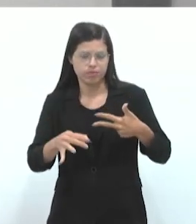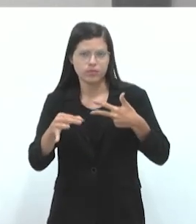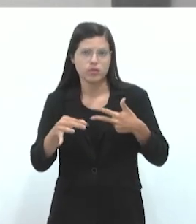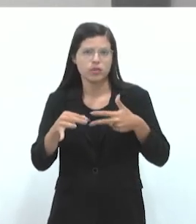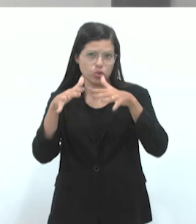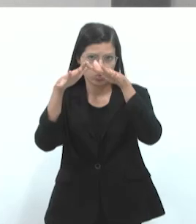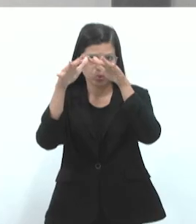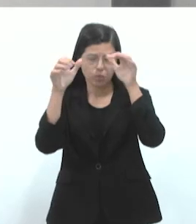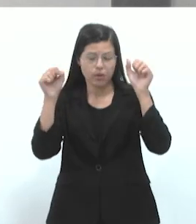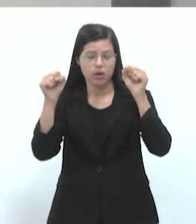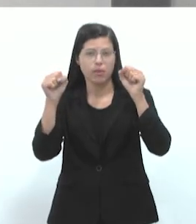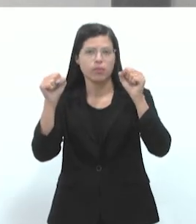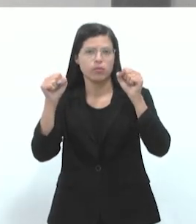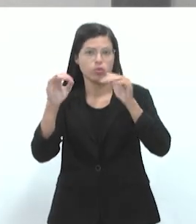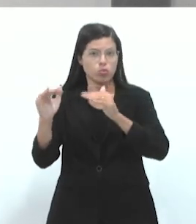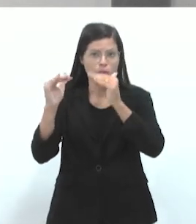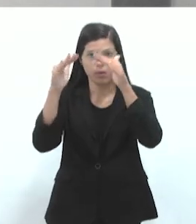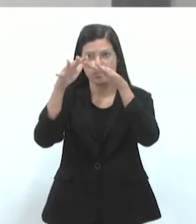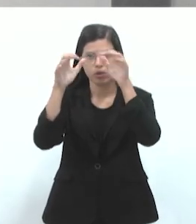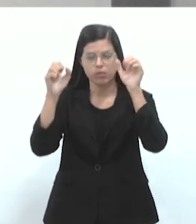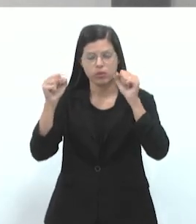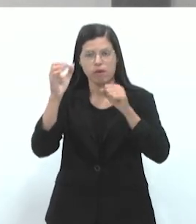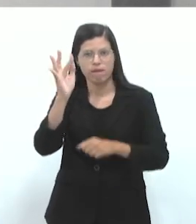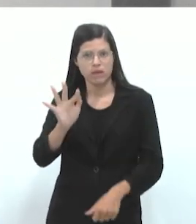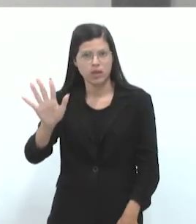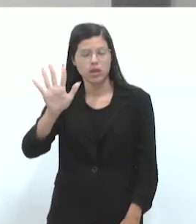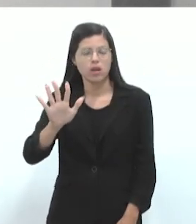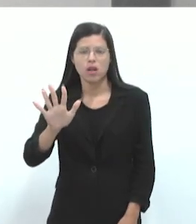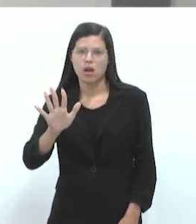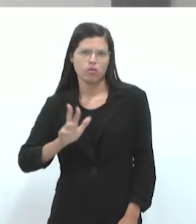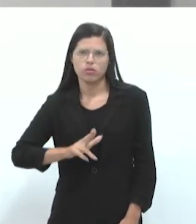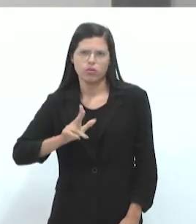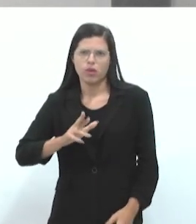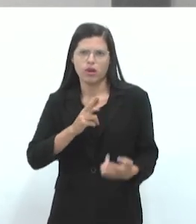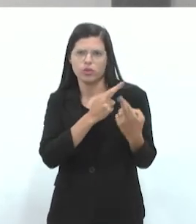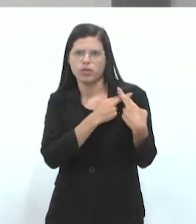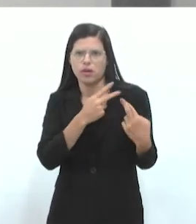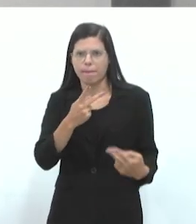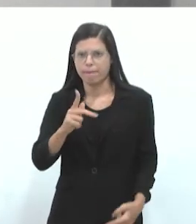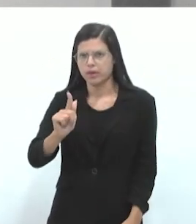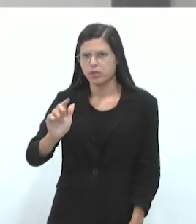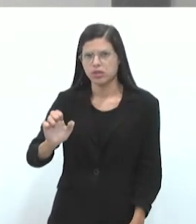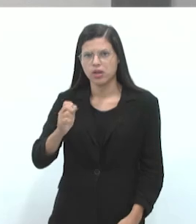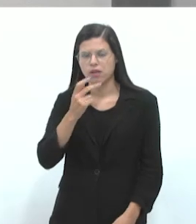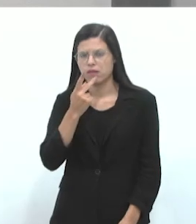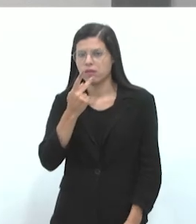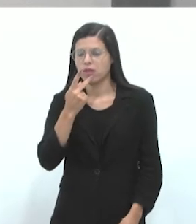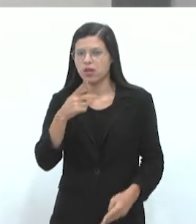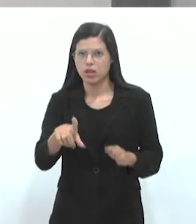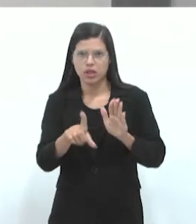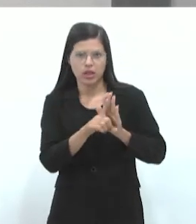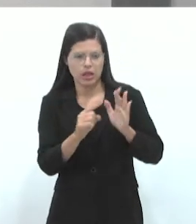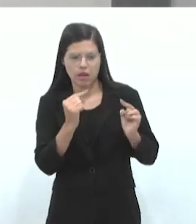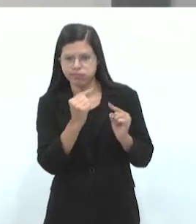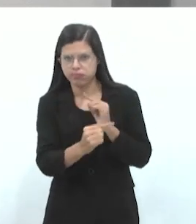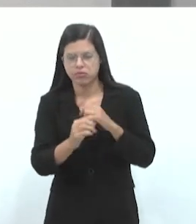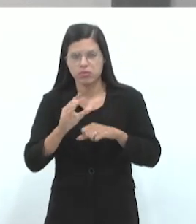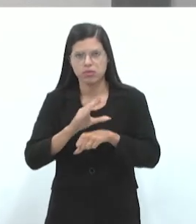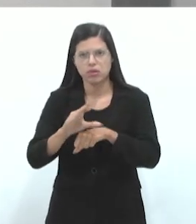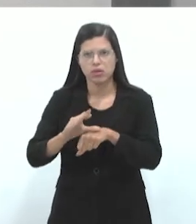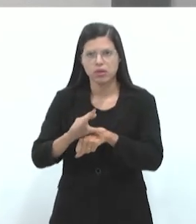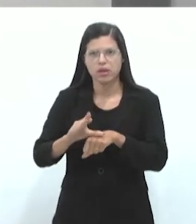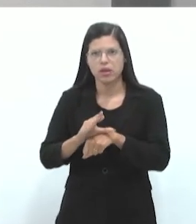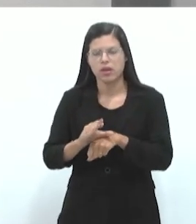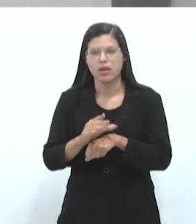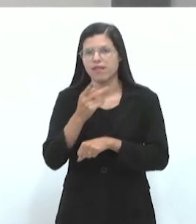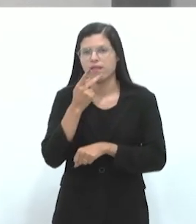Federal. Então, não cabe à PGE, coisíssima nenhuma, dizer que lei nossa é inconstitucional e dar a interpretação de como